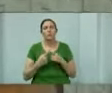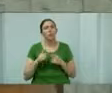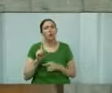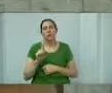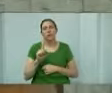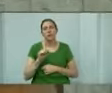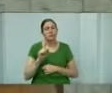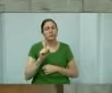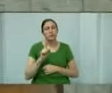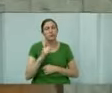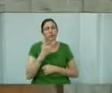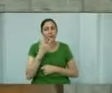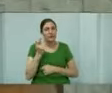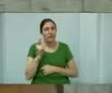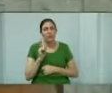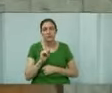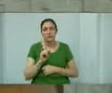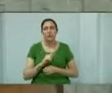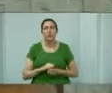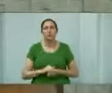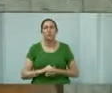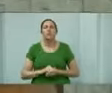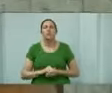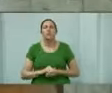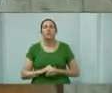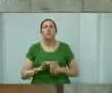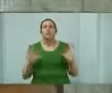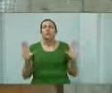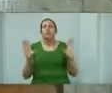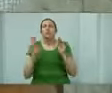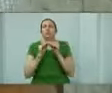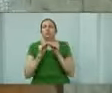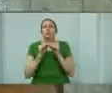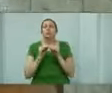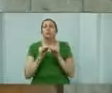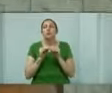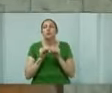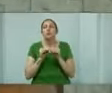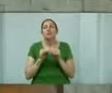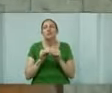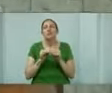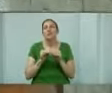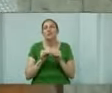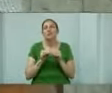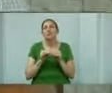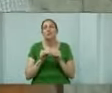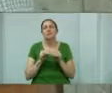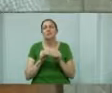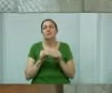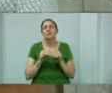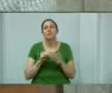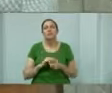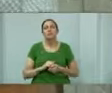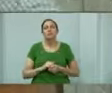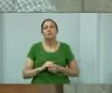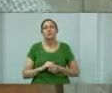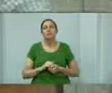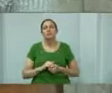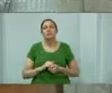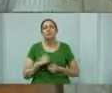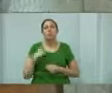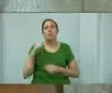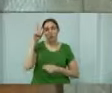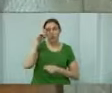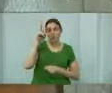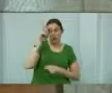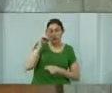para resolver ele. E para fechar, eu vi aqui, eu acho que talvez passou batido por todo mundo, mas eu lembro que